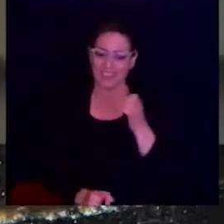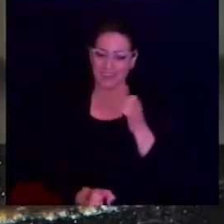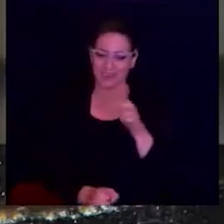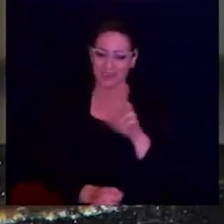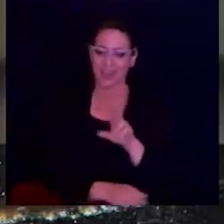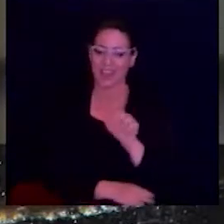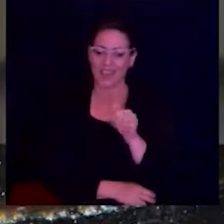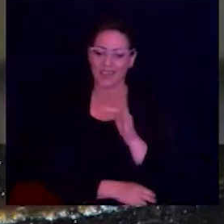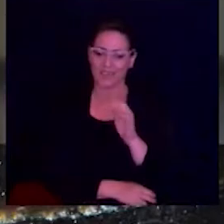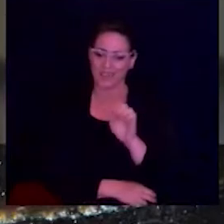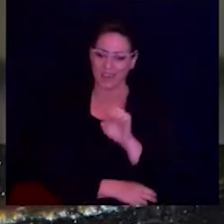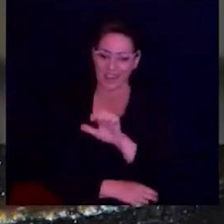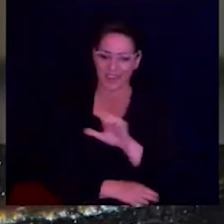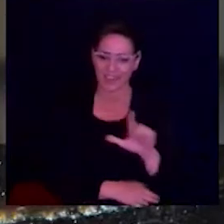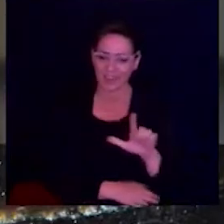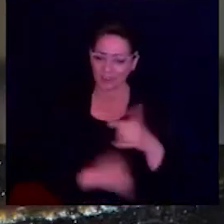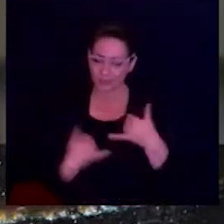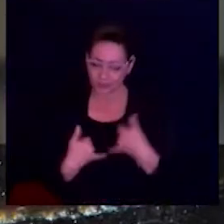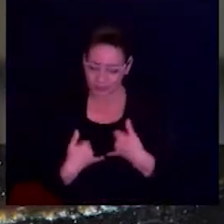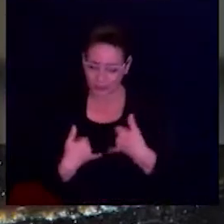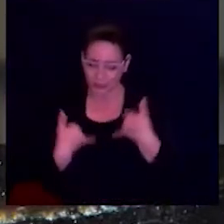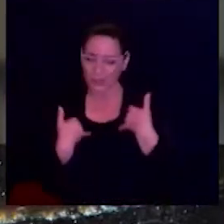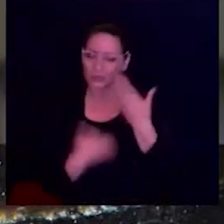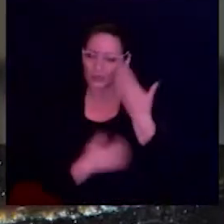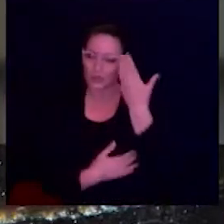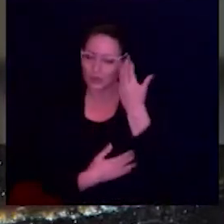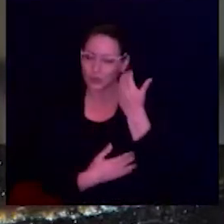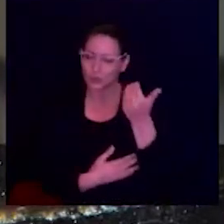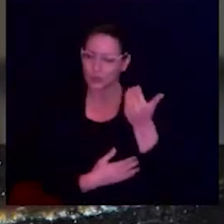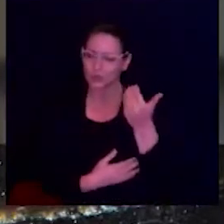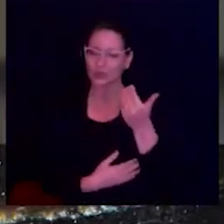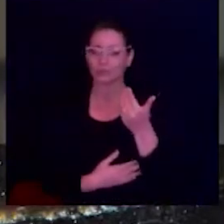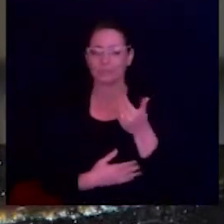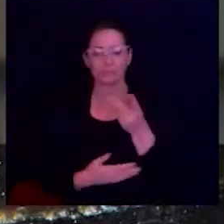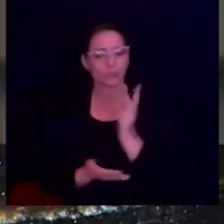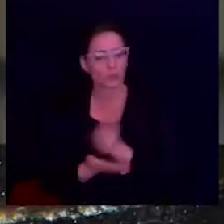de você, tenha muito sucesso e continue sendo um